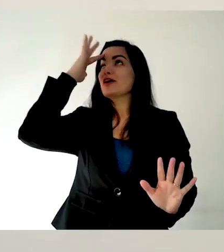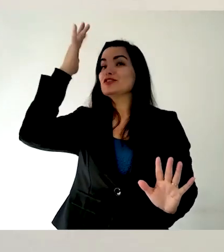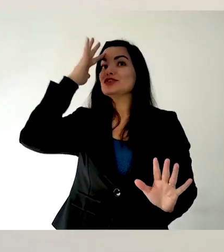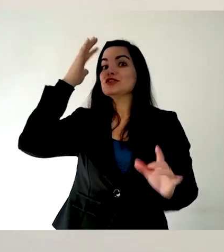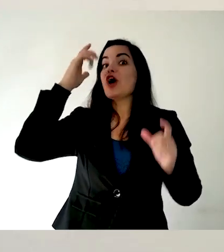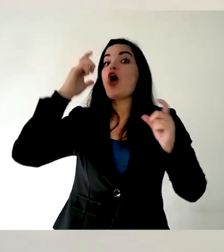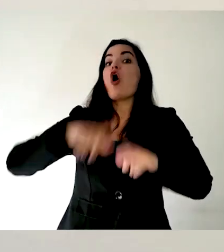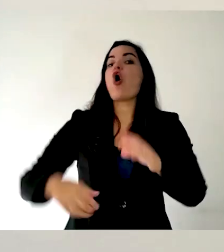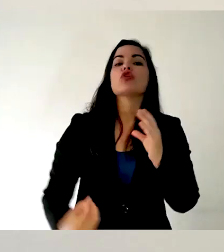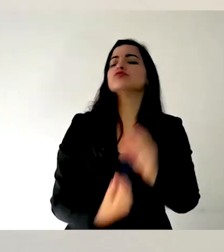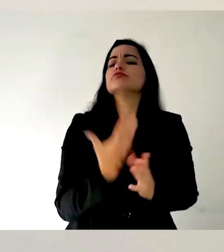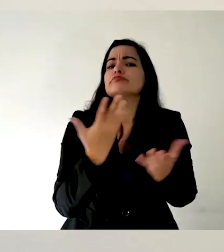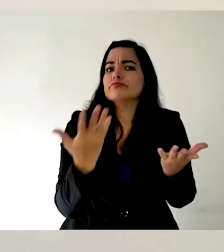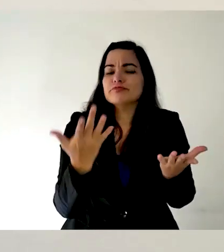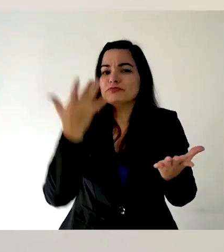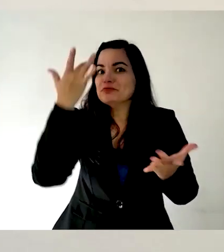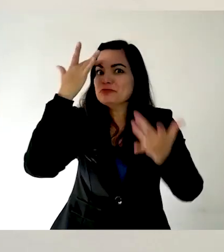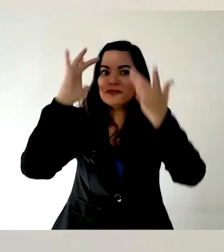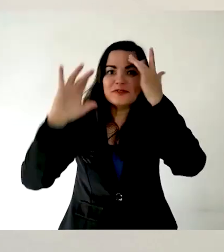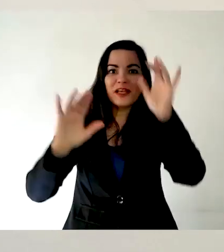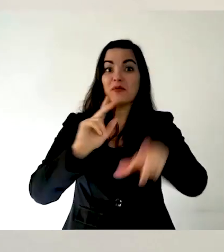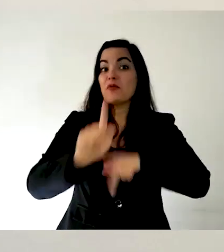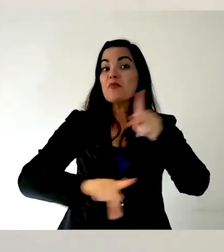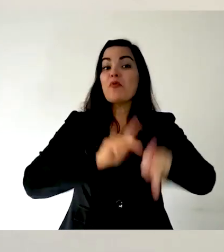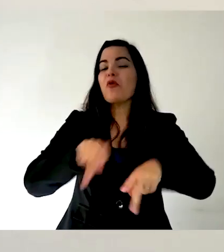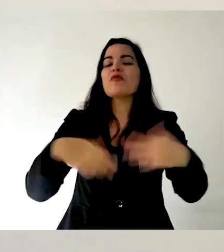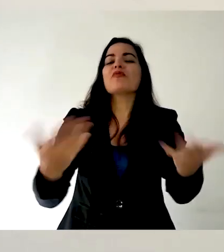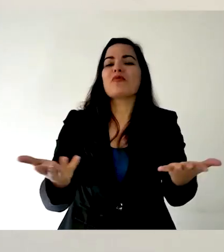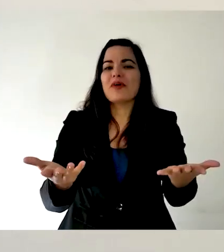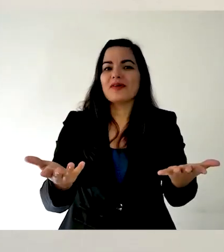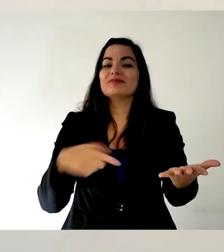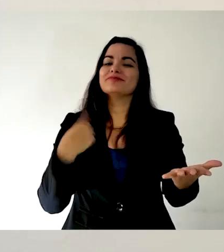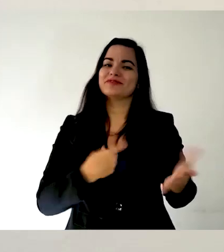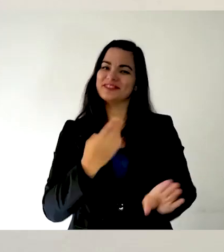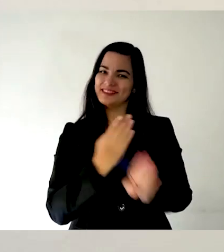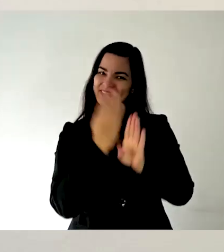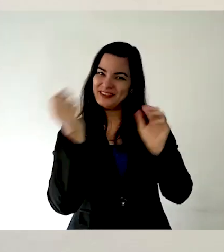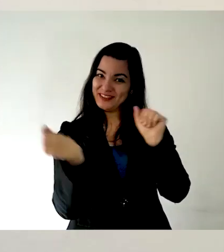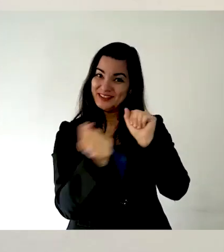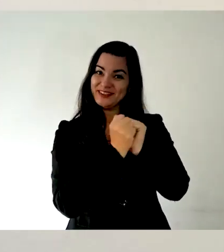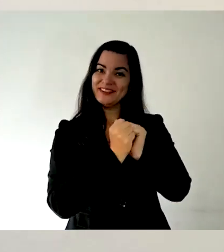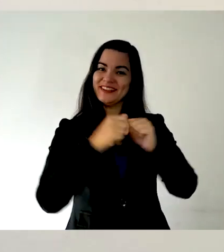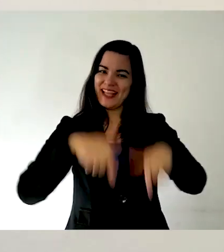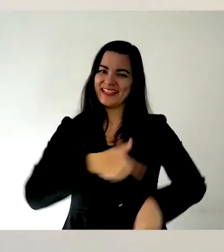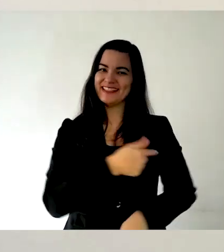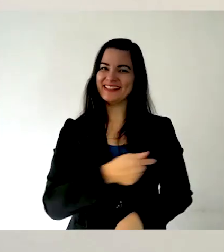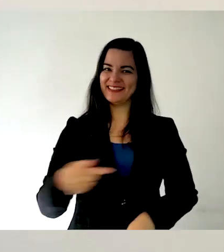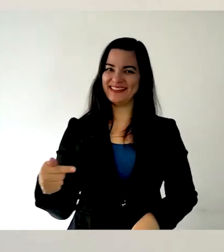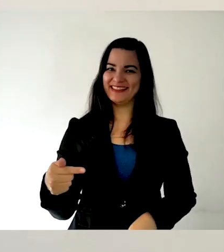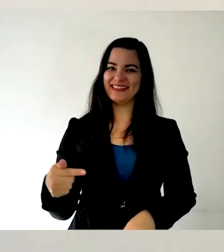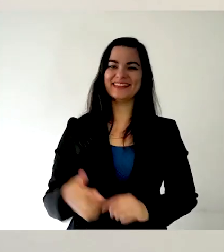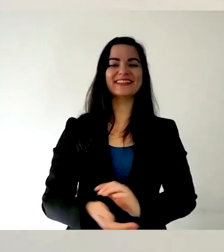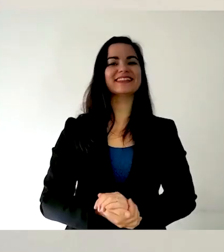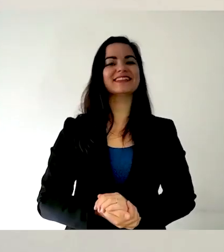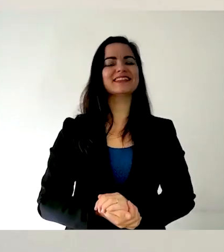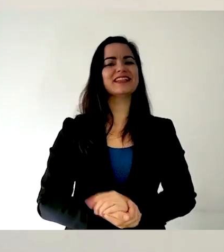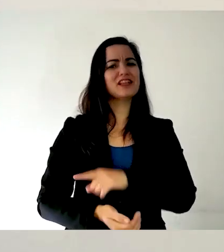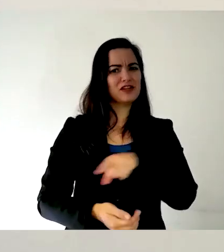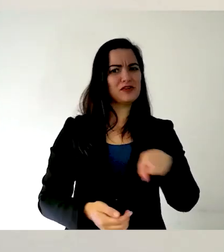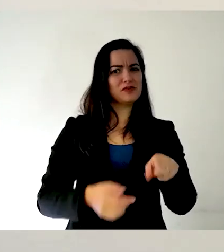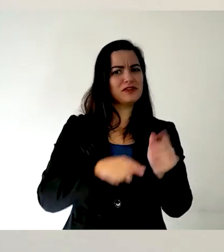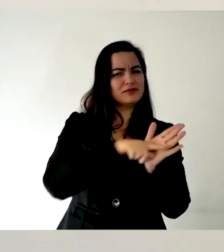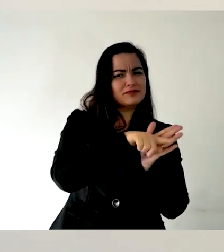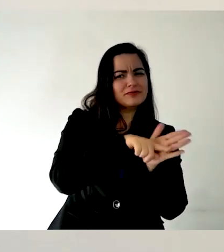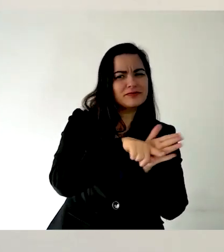tem origem de outras etnias. Então vamos descobrir tudo isso juntinhos essa semana.